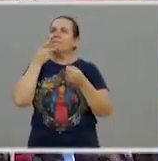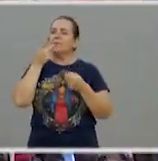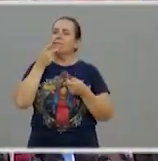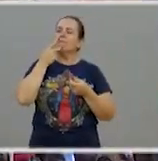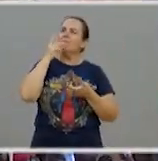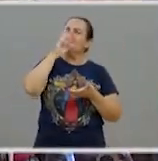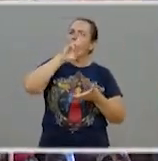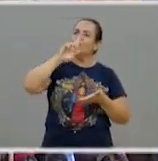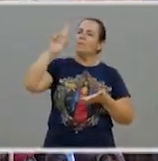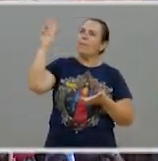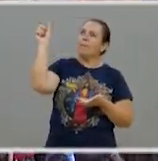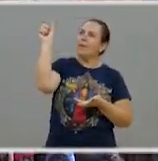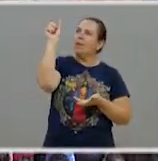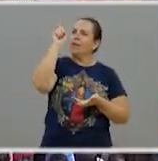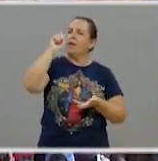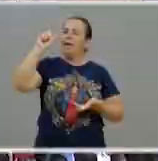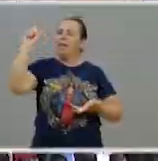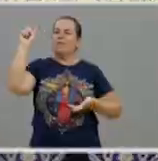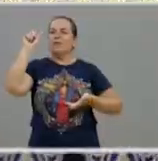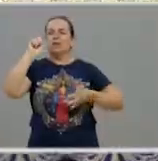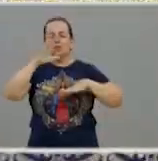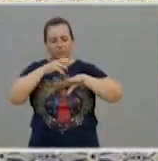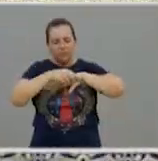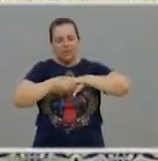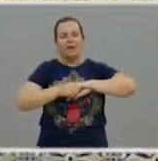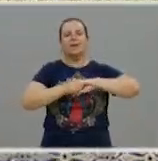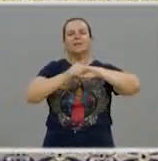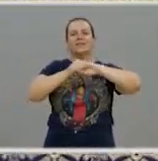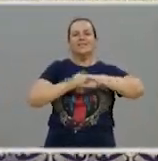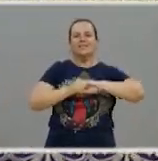Fala, Senhor, palavras de